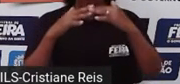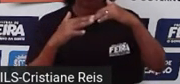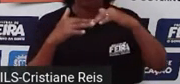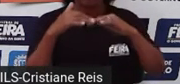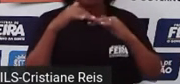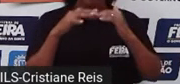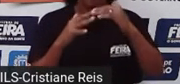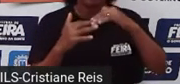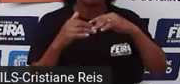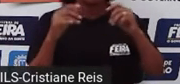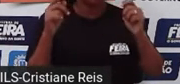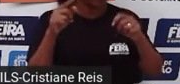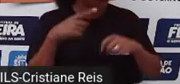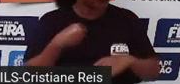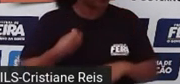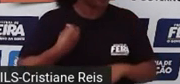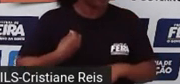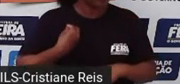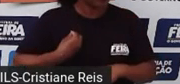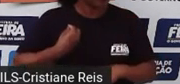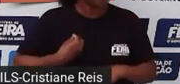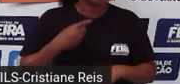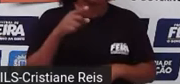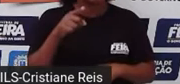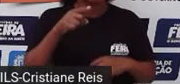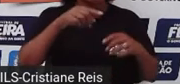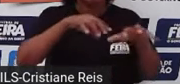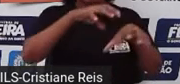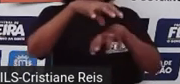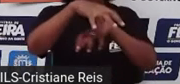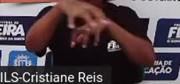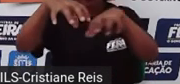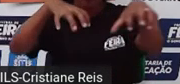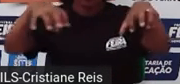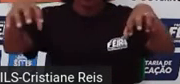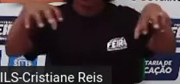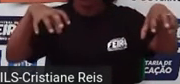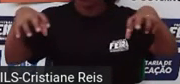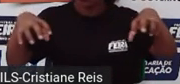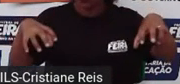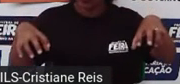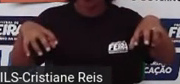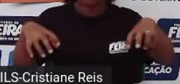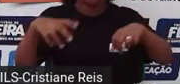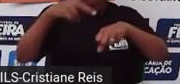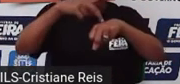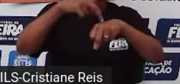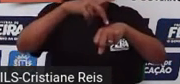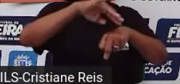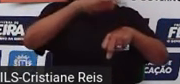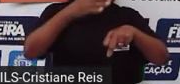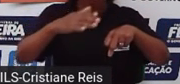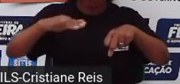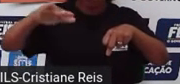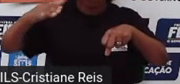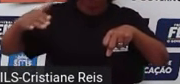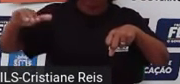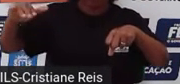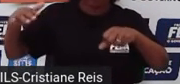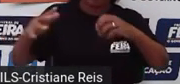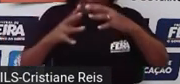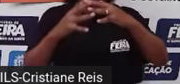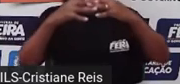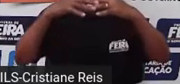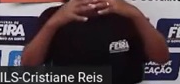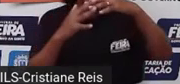placas tectônicas Então são áreas 10 geologicamente Bora dizer assim um avez elas ainda não estão se